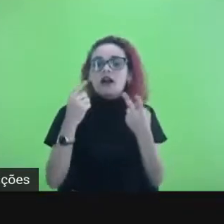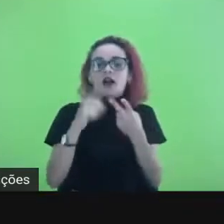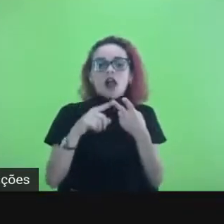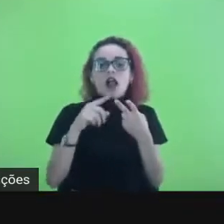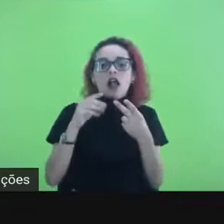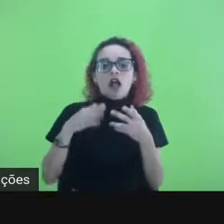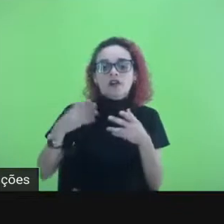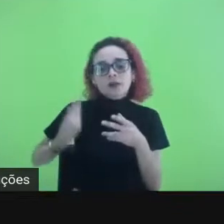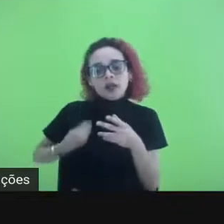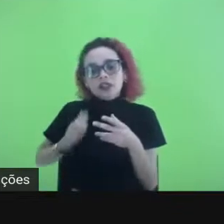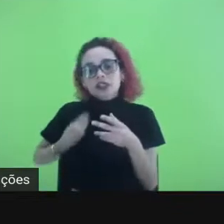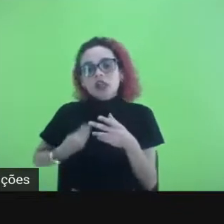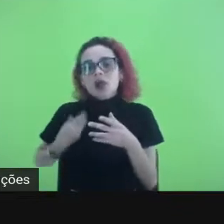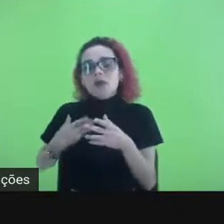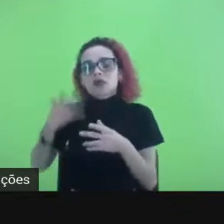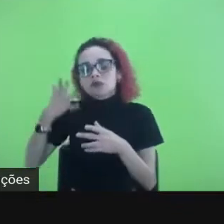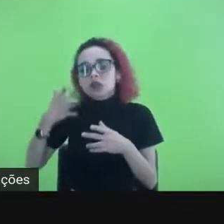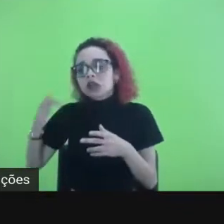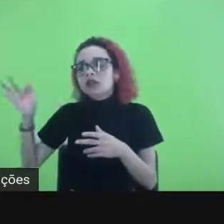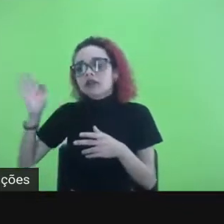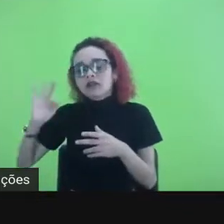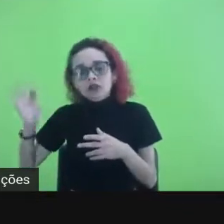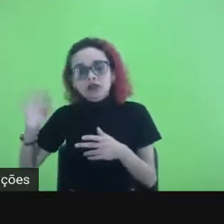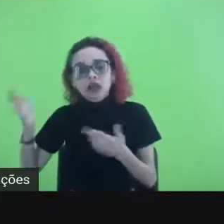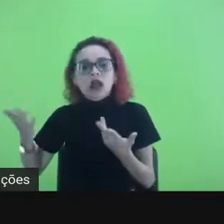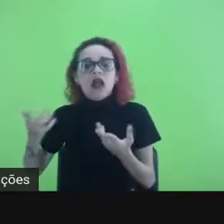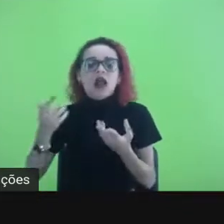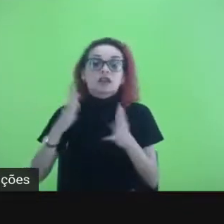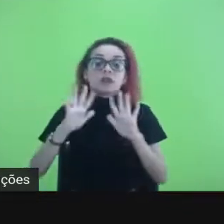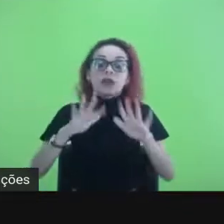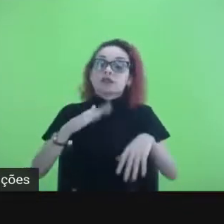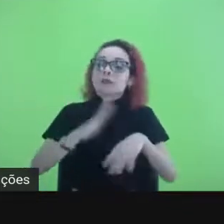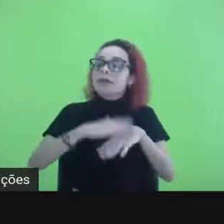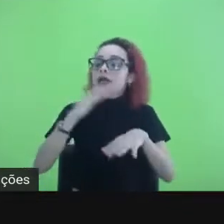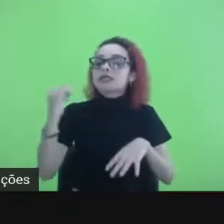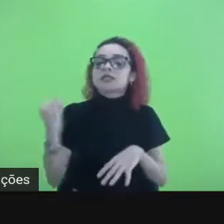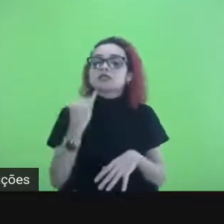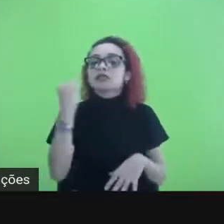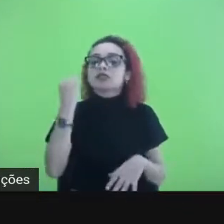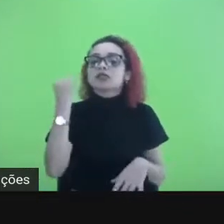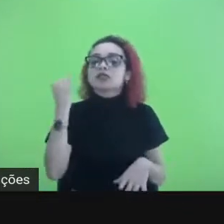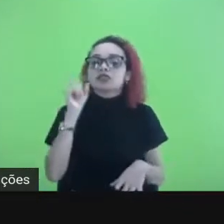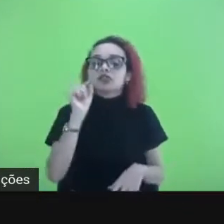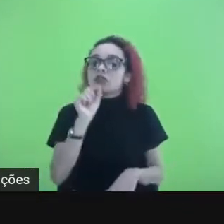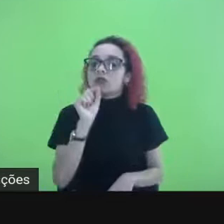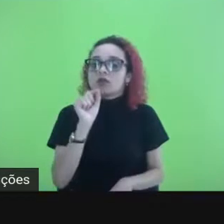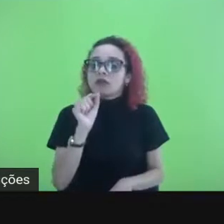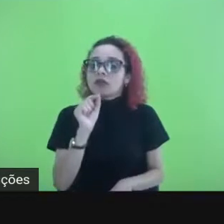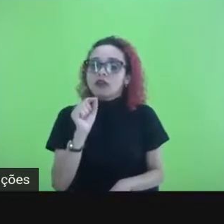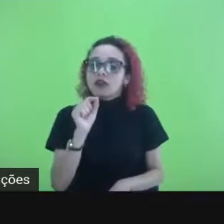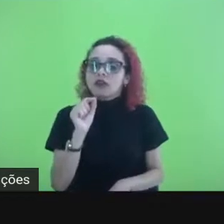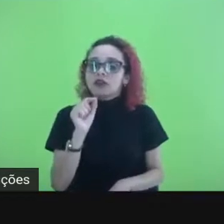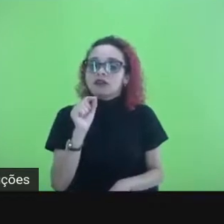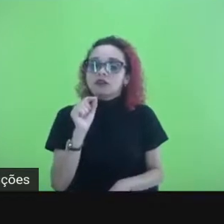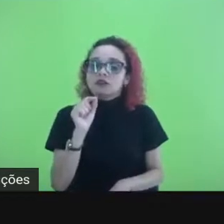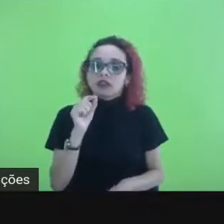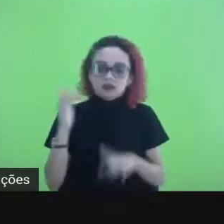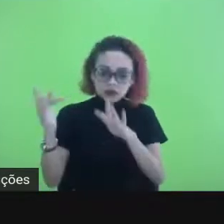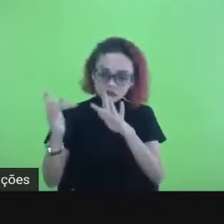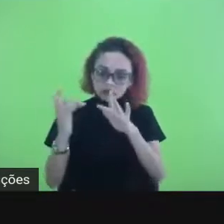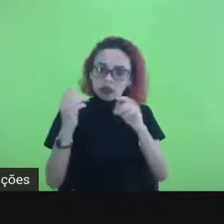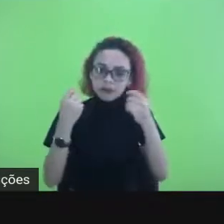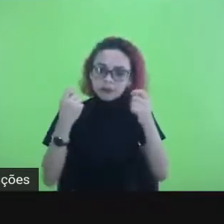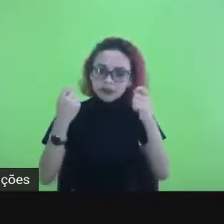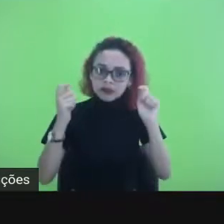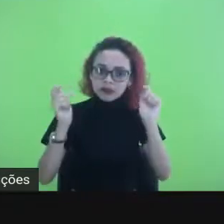universidades, né? Mas eu acho que o mais importante mesmo desse encontro é o fato de a gente se conectar através dessas